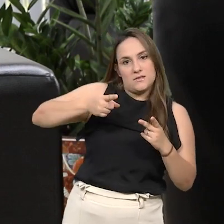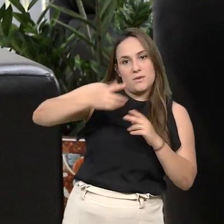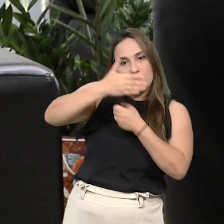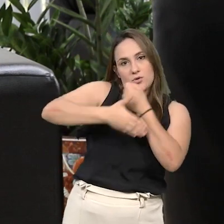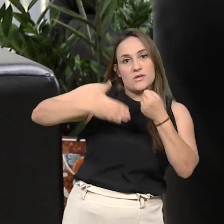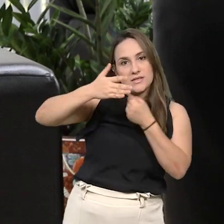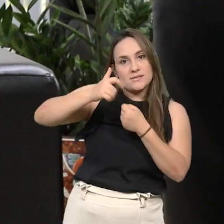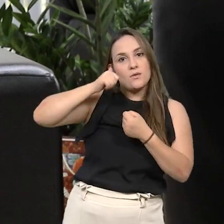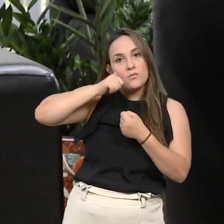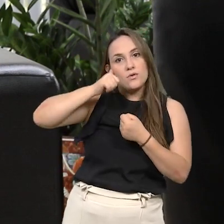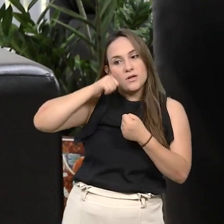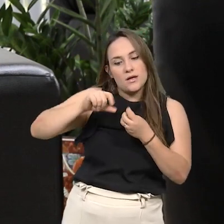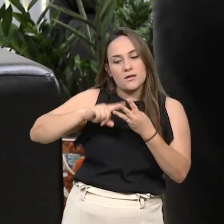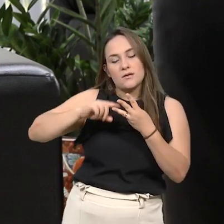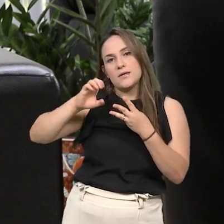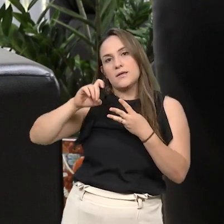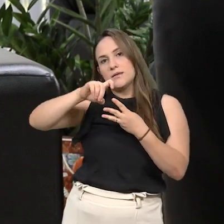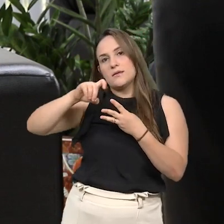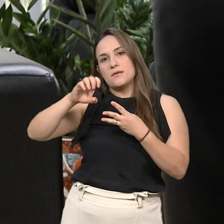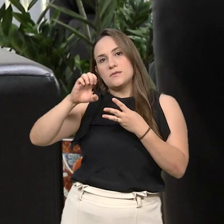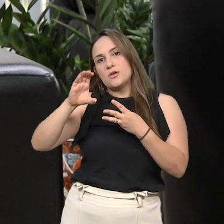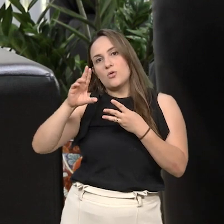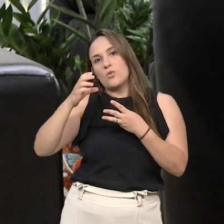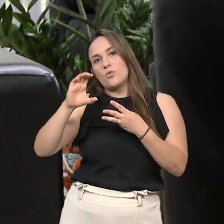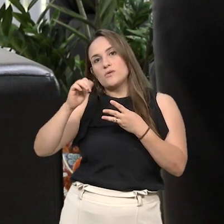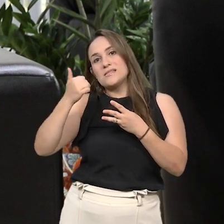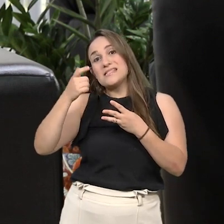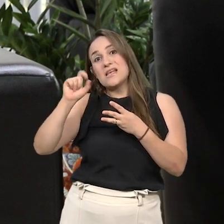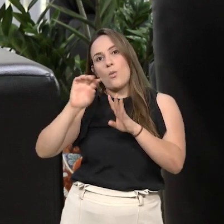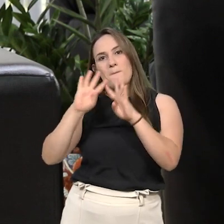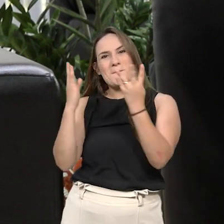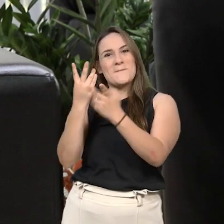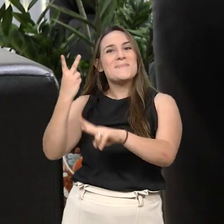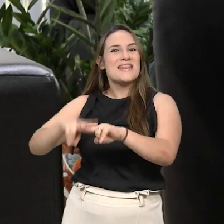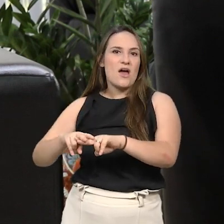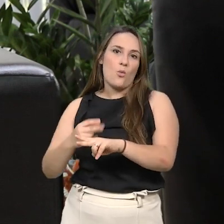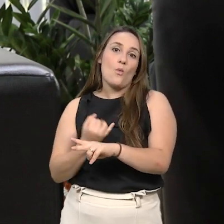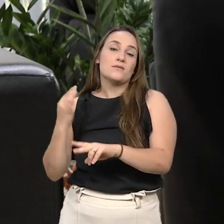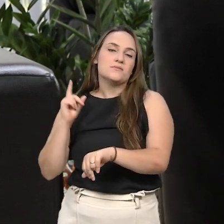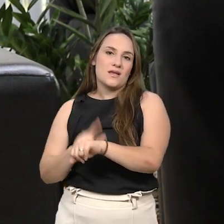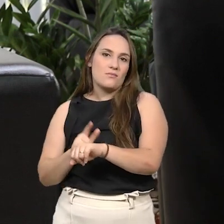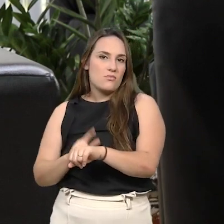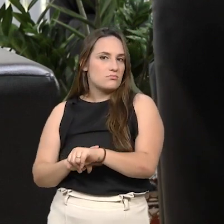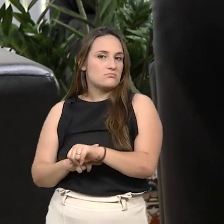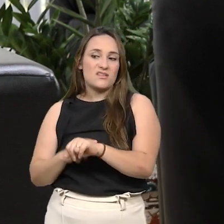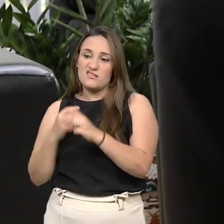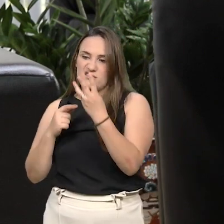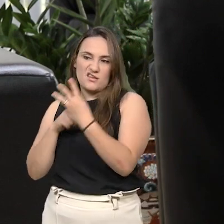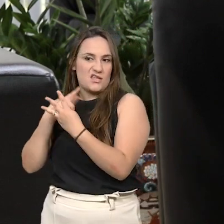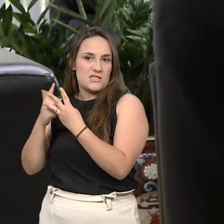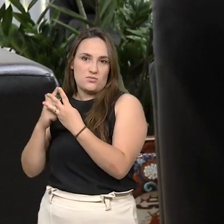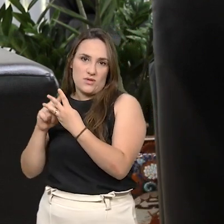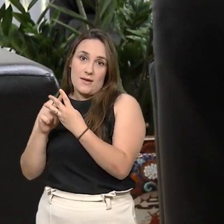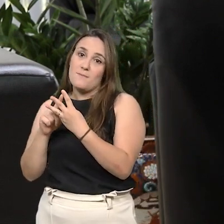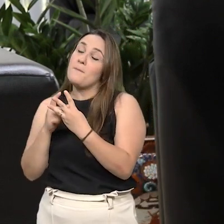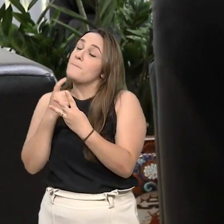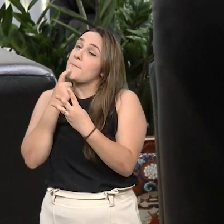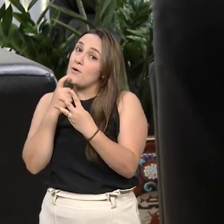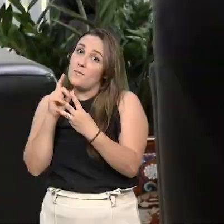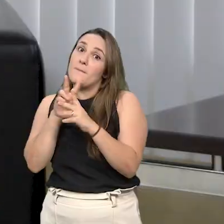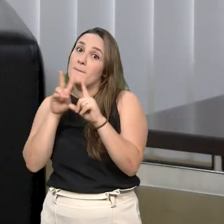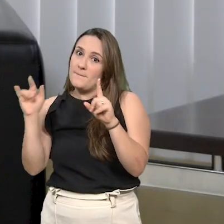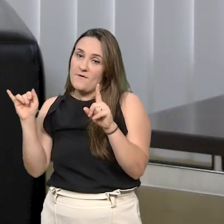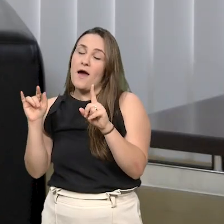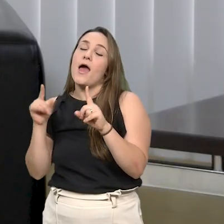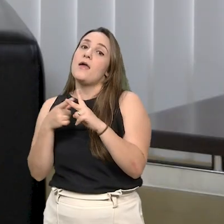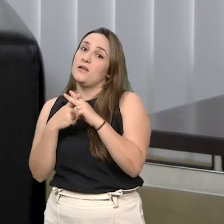Maria da Penha e a execução penal. O restante tudo é processado, tanto nos cartórios quanto na Central de Processamento Eletrônico. Nossa,